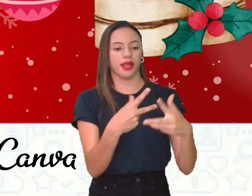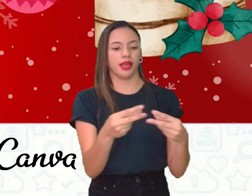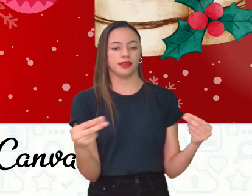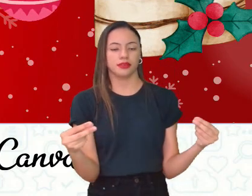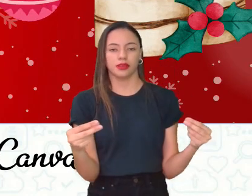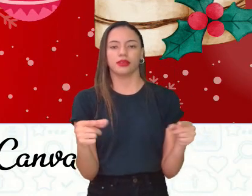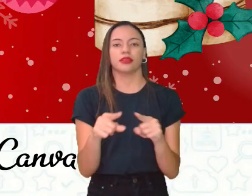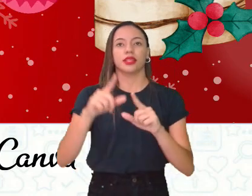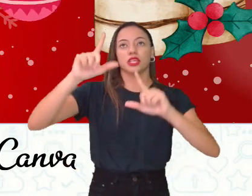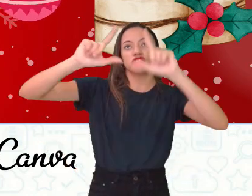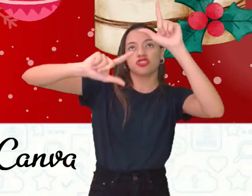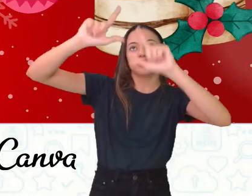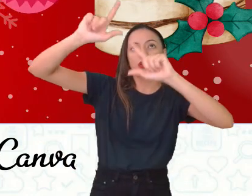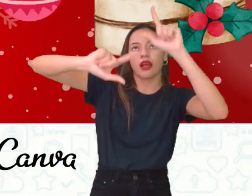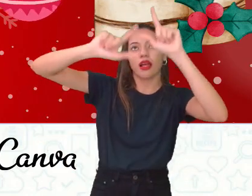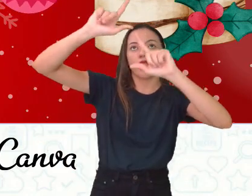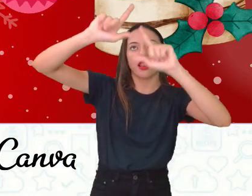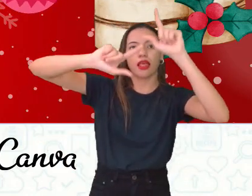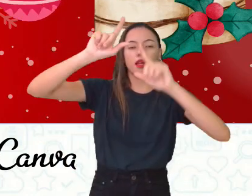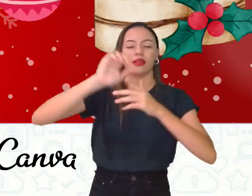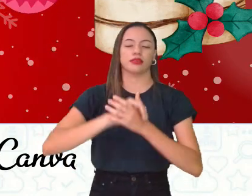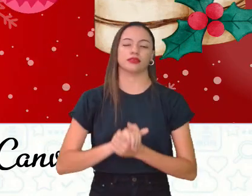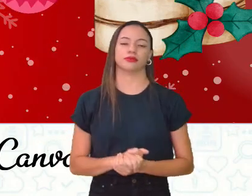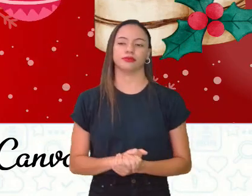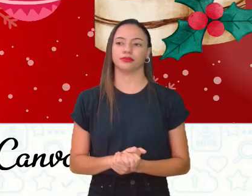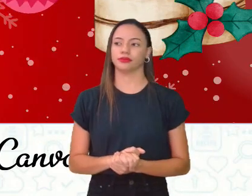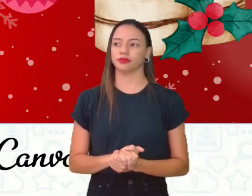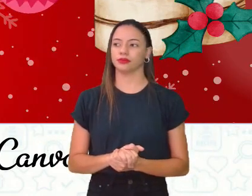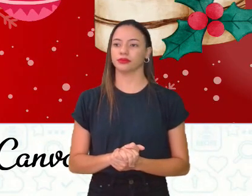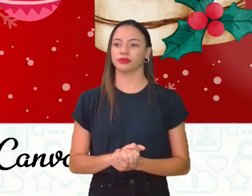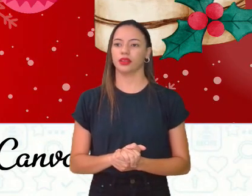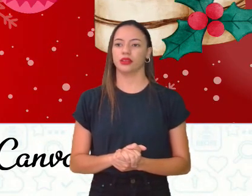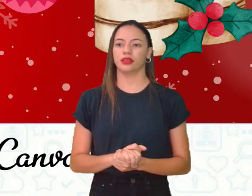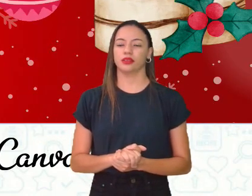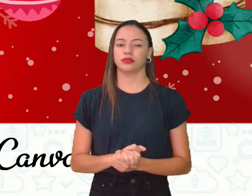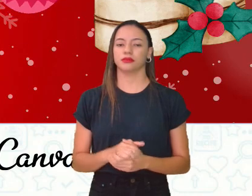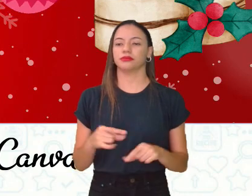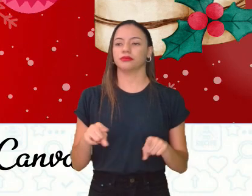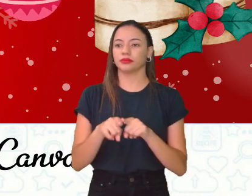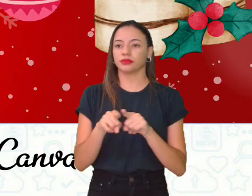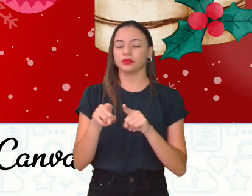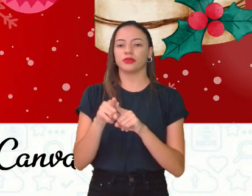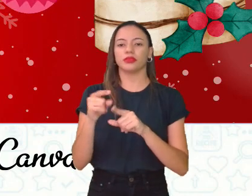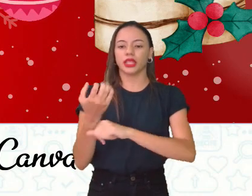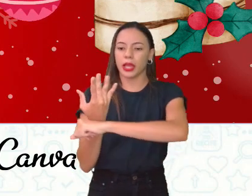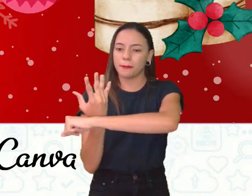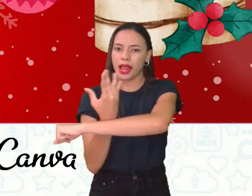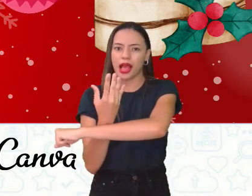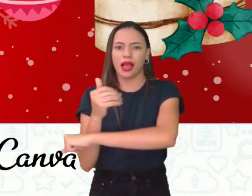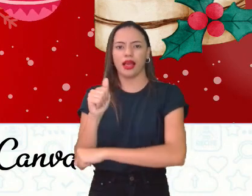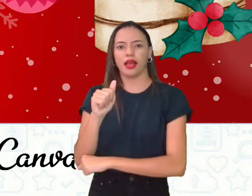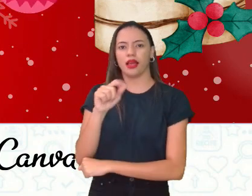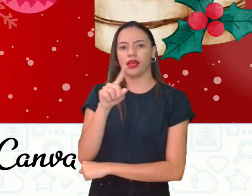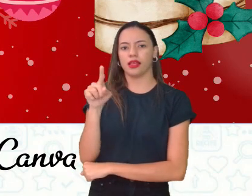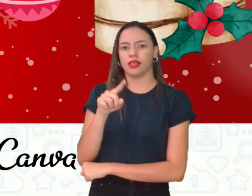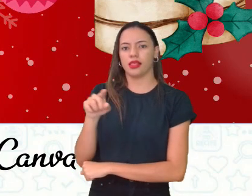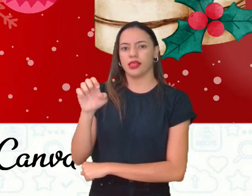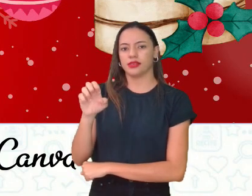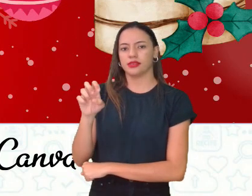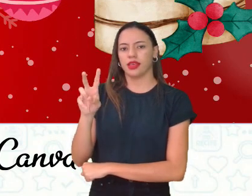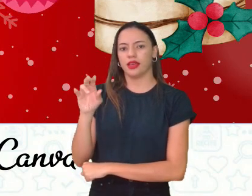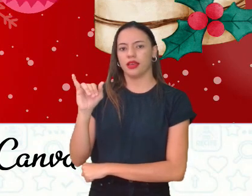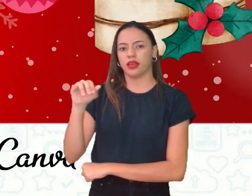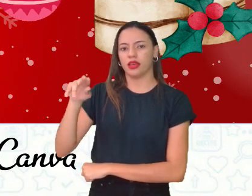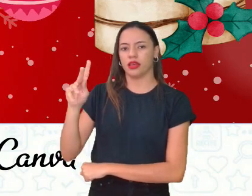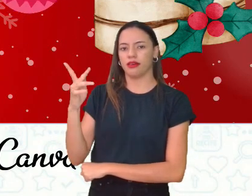A estrela, né? O azevinho, que é uma planta que tem na região norte. Então,